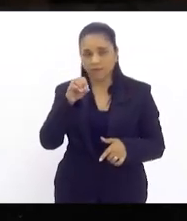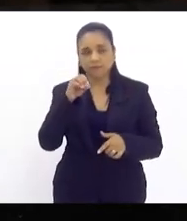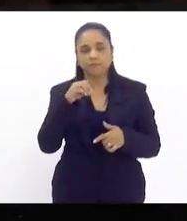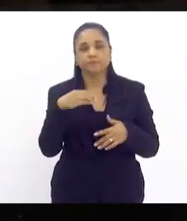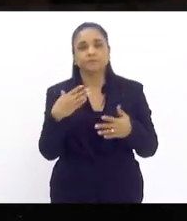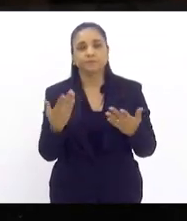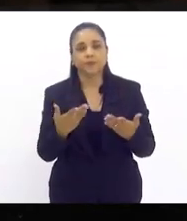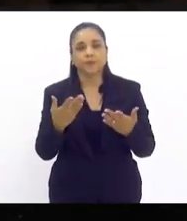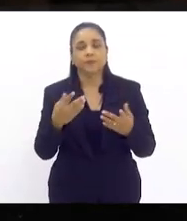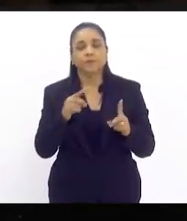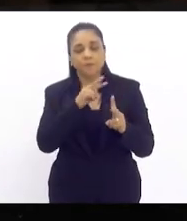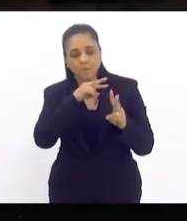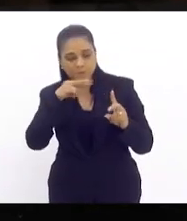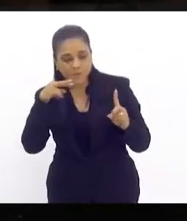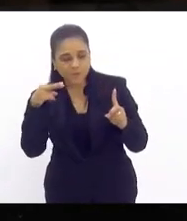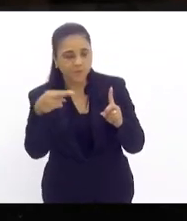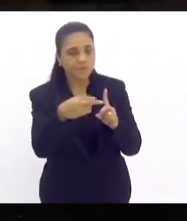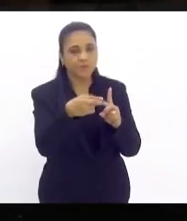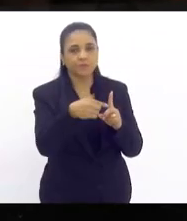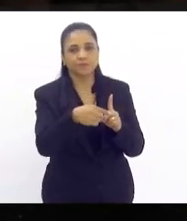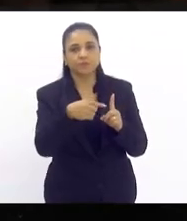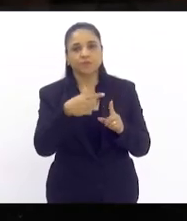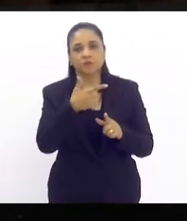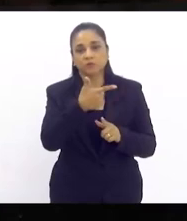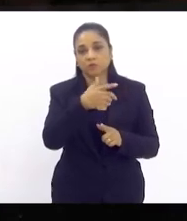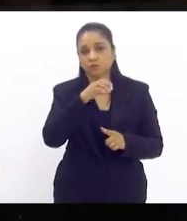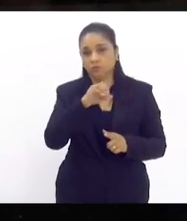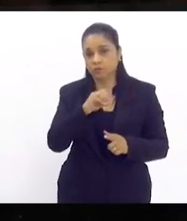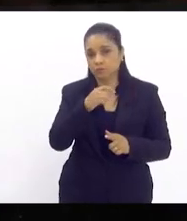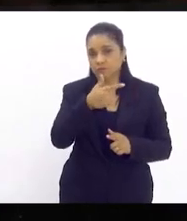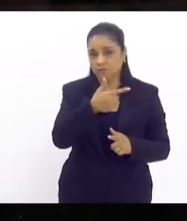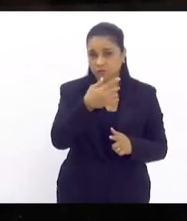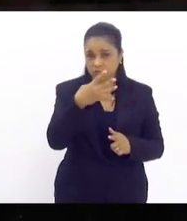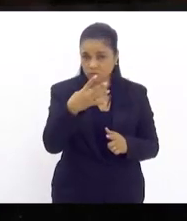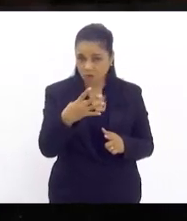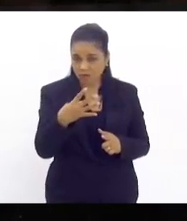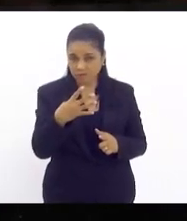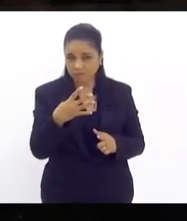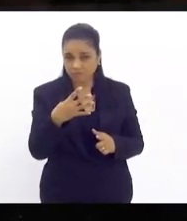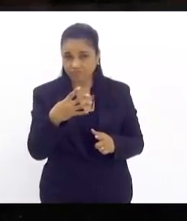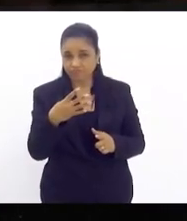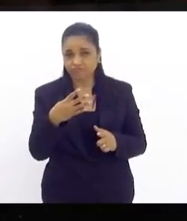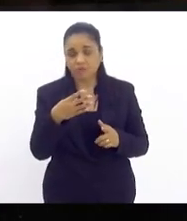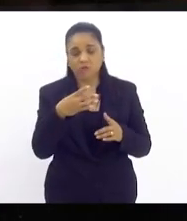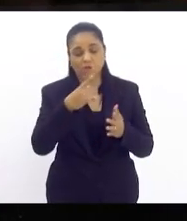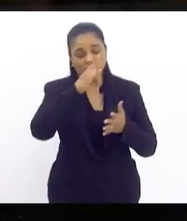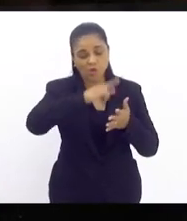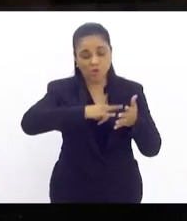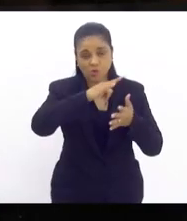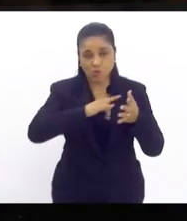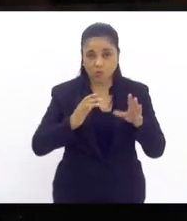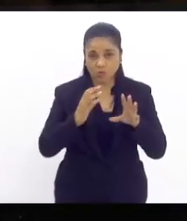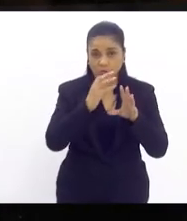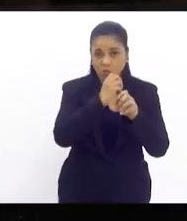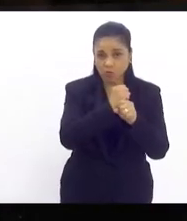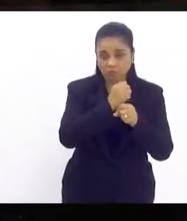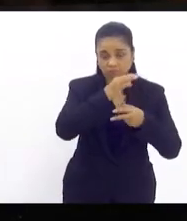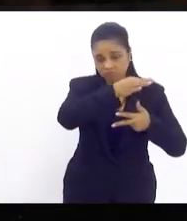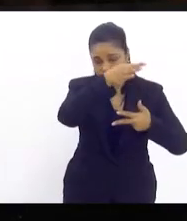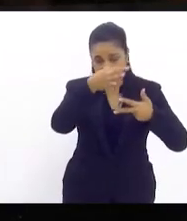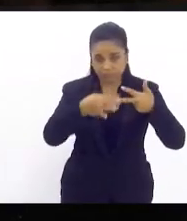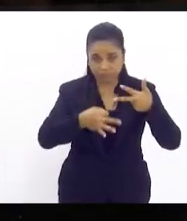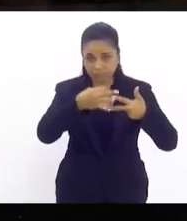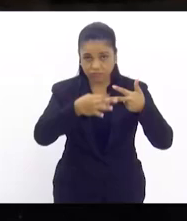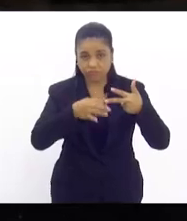Do ponto de vista do exercício do ano de 2024, as contas apresentadas pelo Executivo dão ordem de